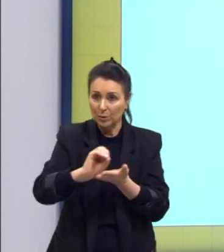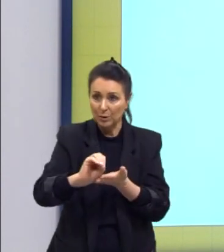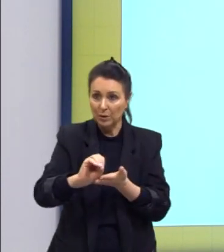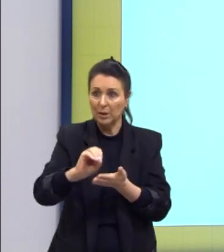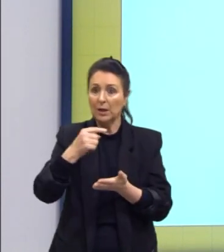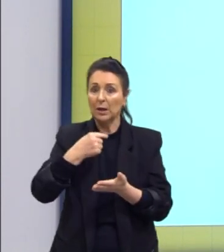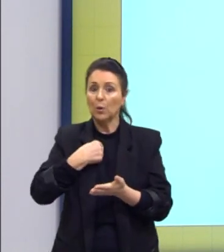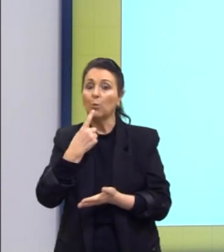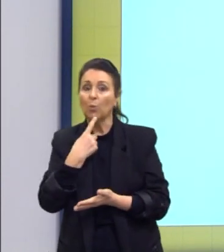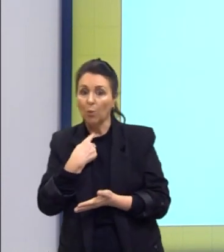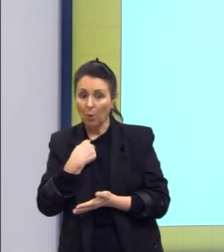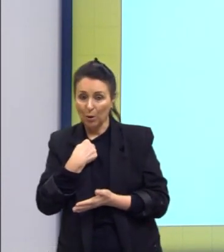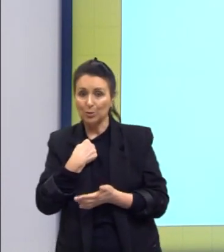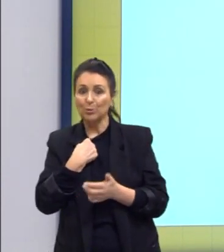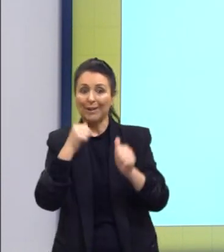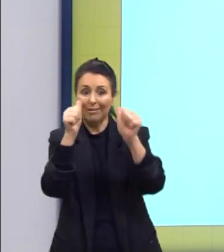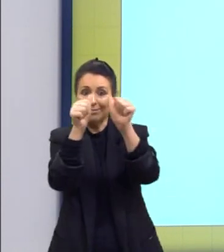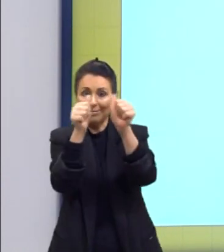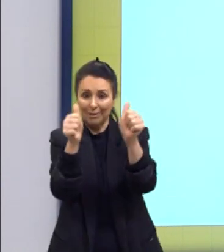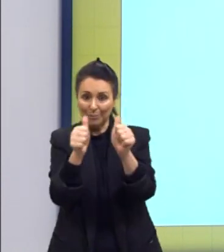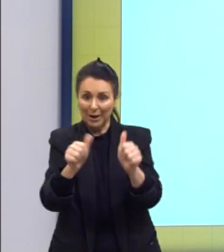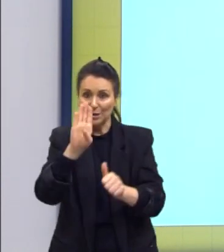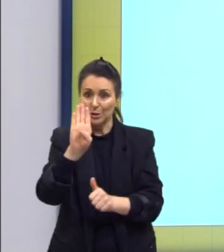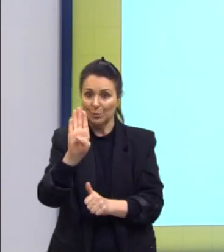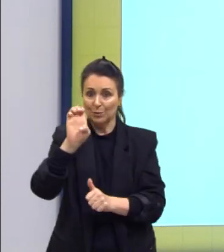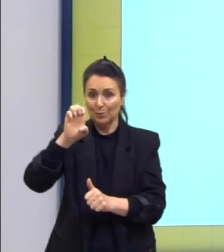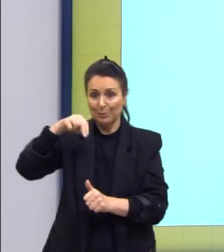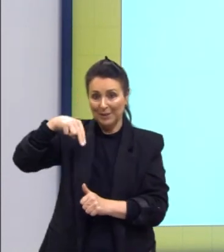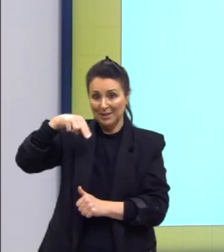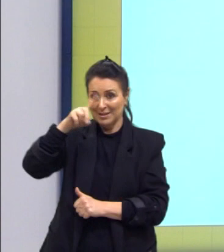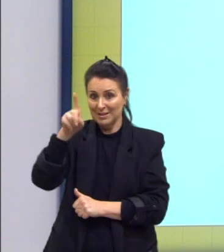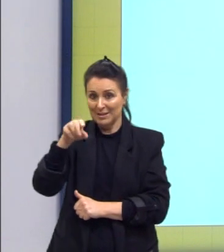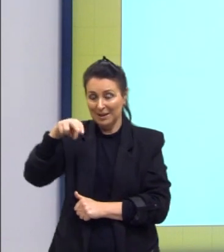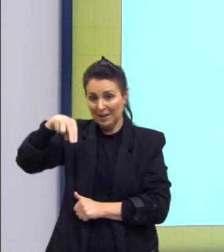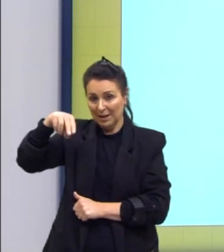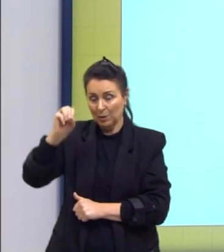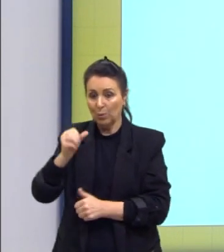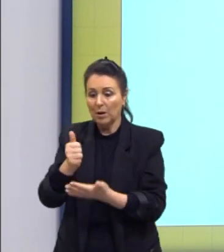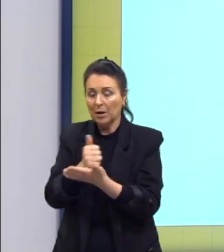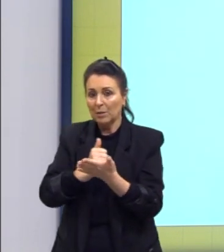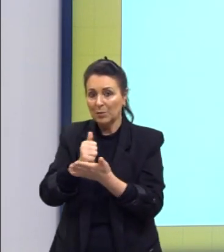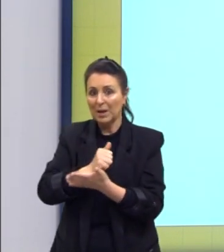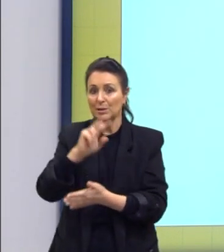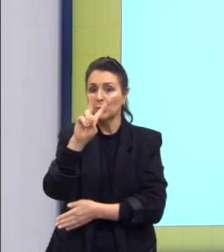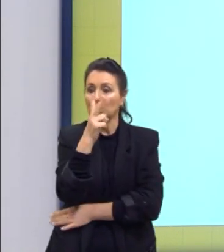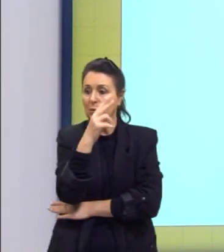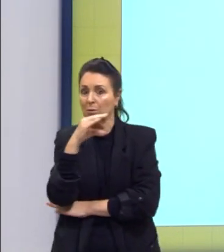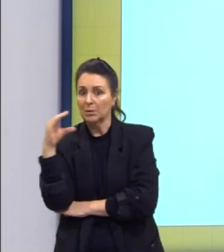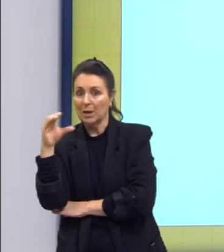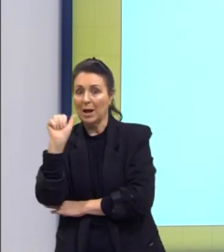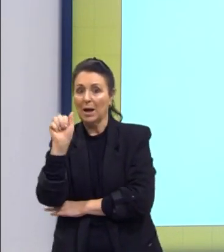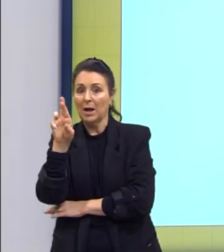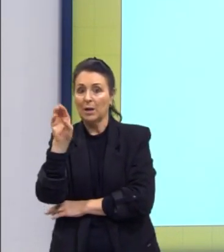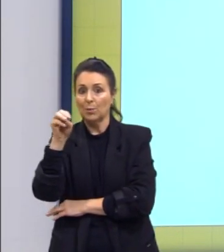muito feio na hora de eu escrever é bem feio minha estrutura mas ele é a base dos hidrocarbonetos